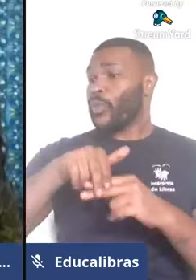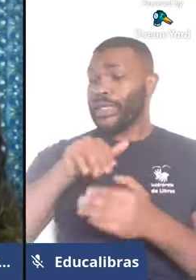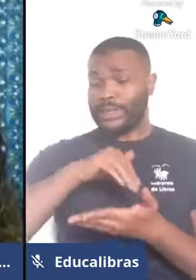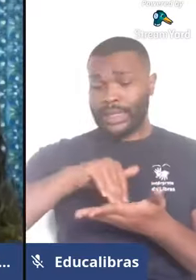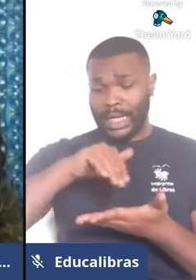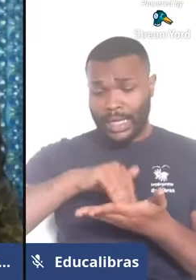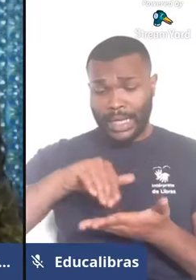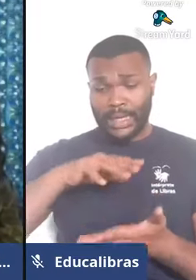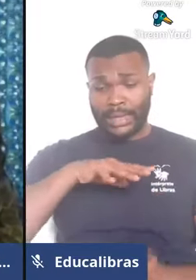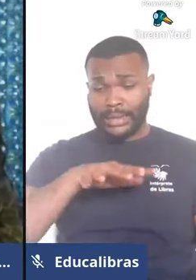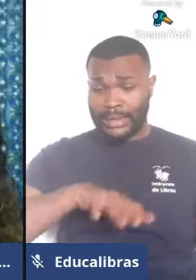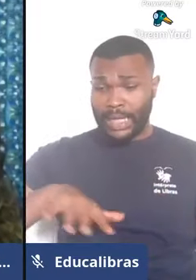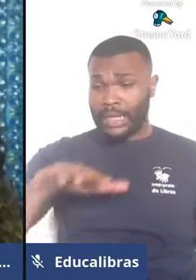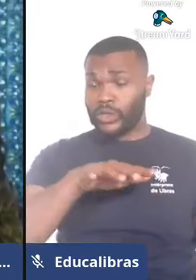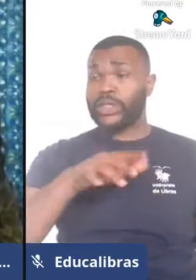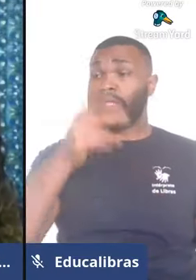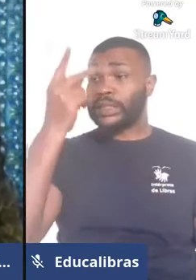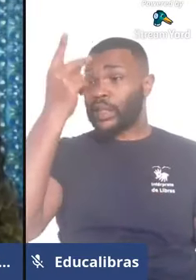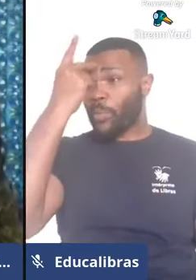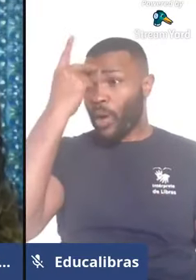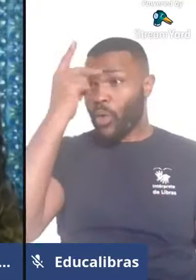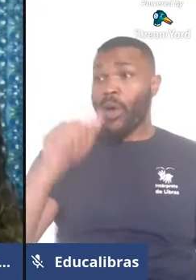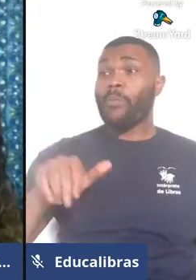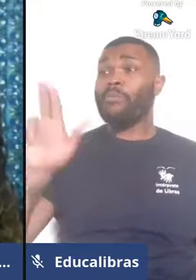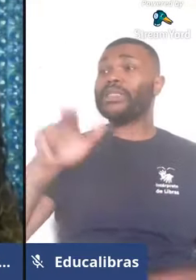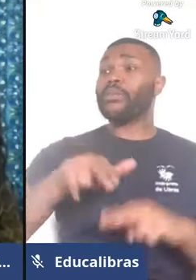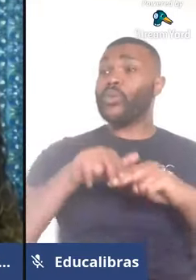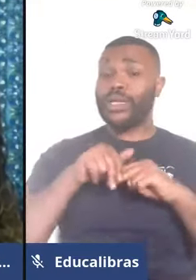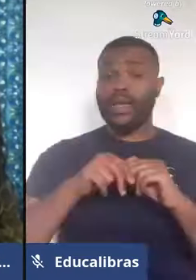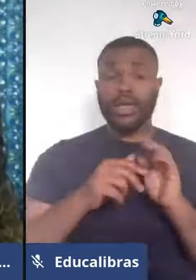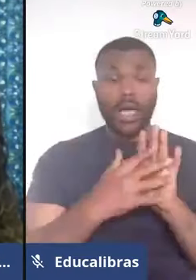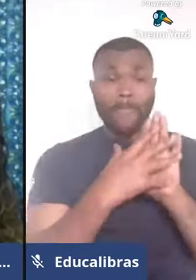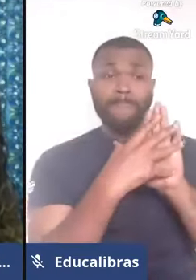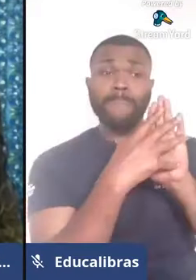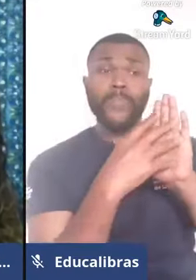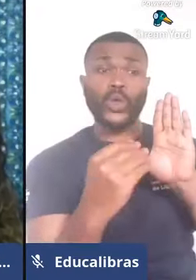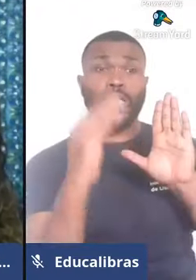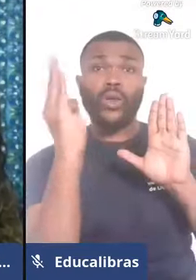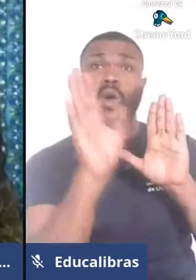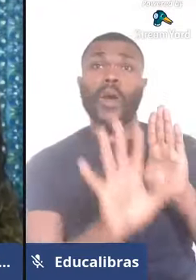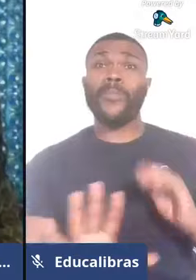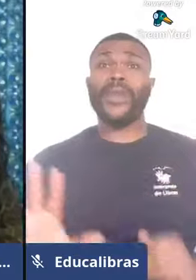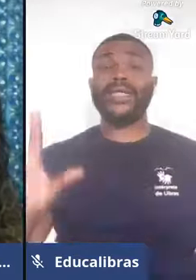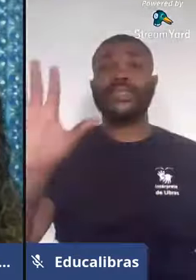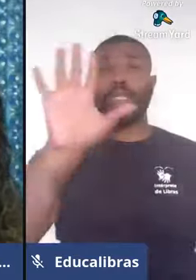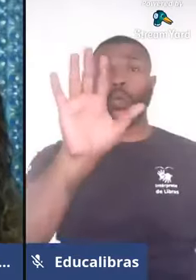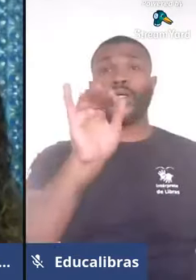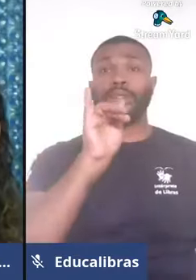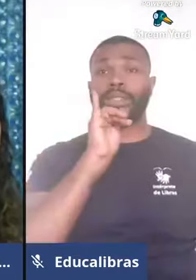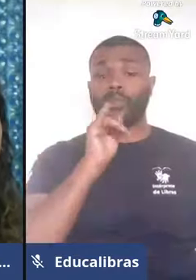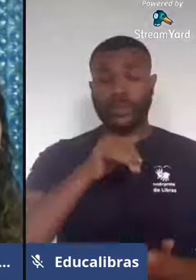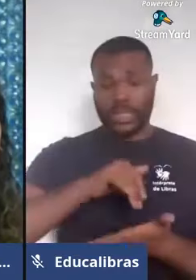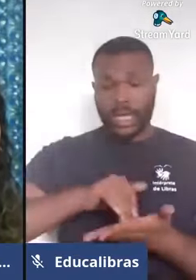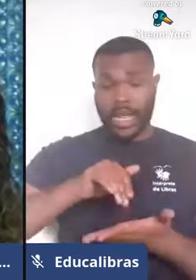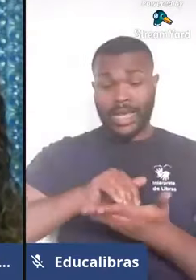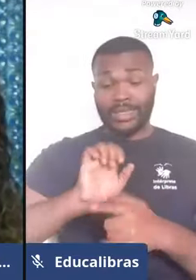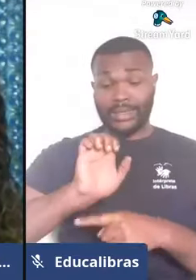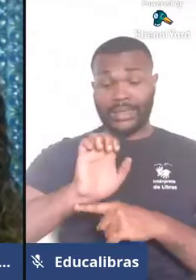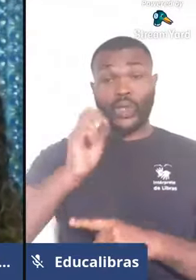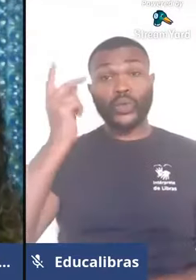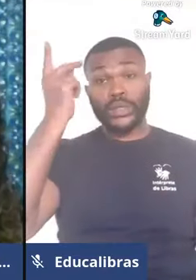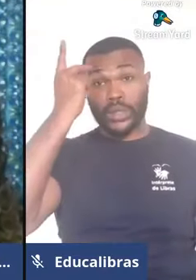acabou influenciando a criação de outras secretarias do Brasil inteiro, inclusive a Secretaria do Estado aqui de São Paulo é meio